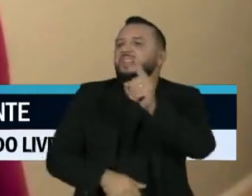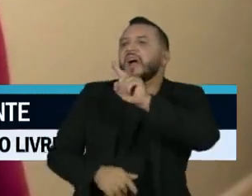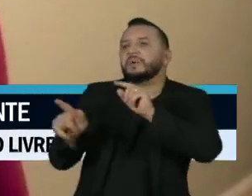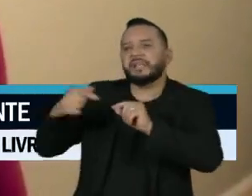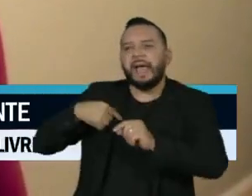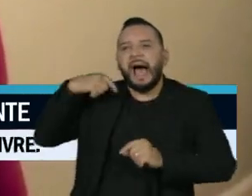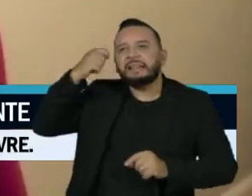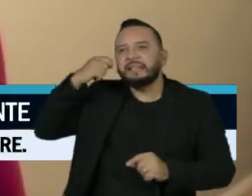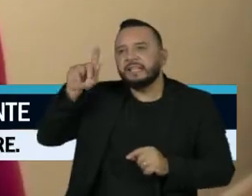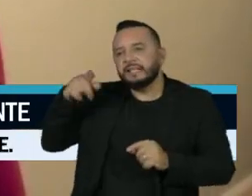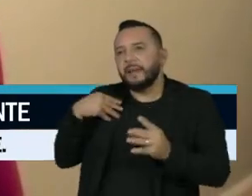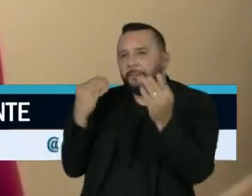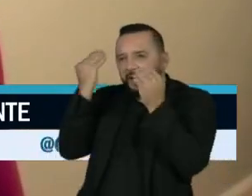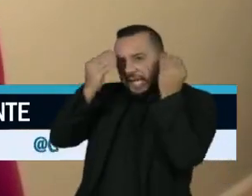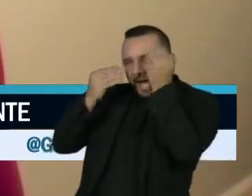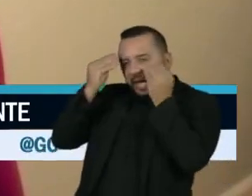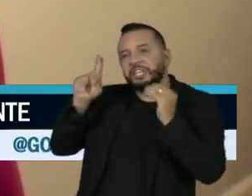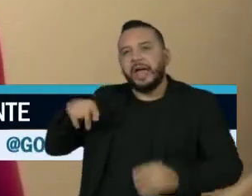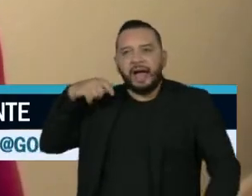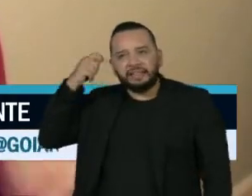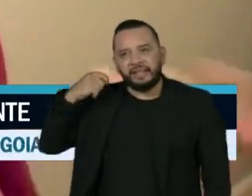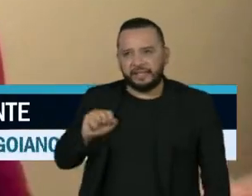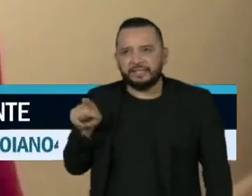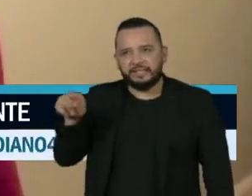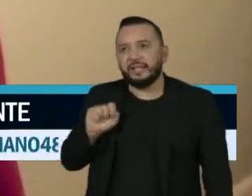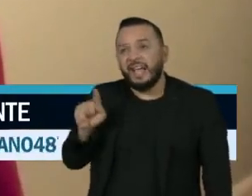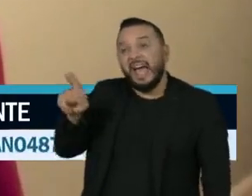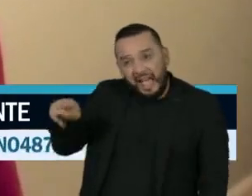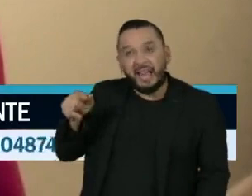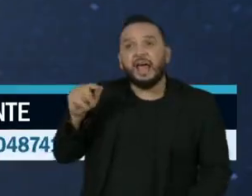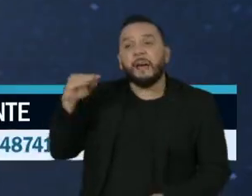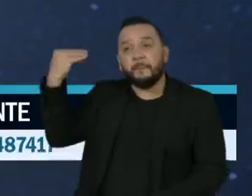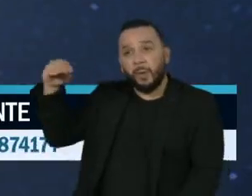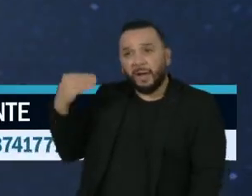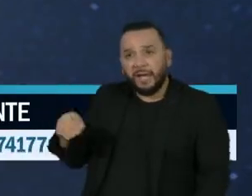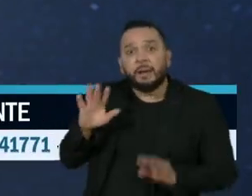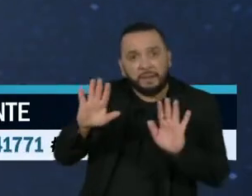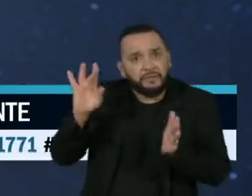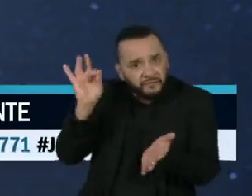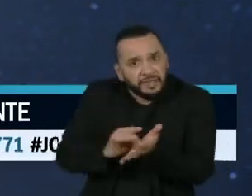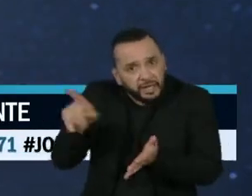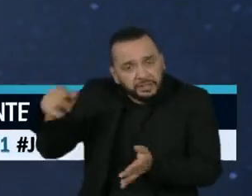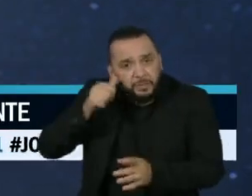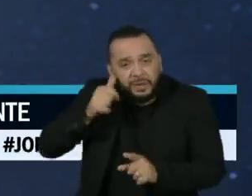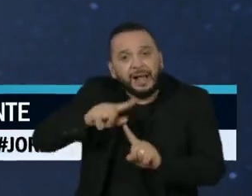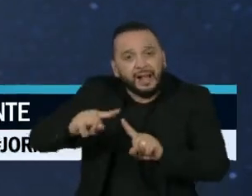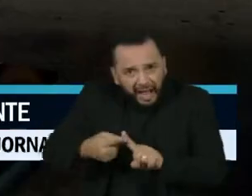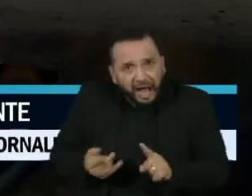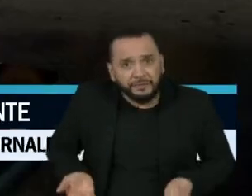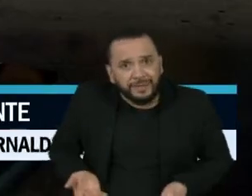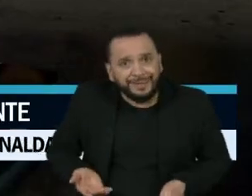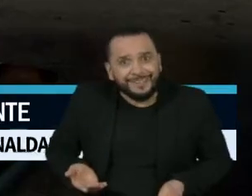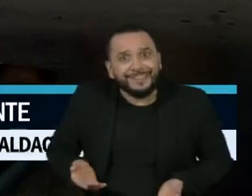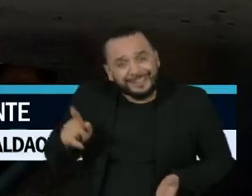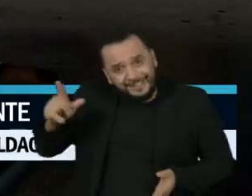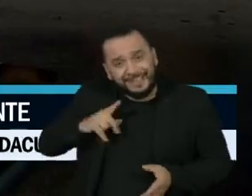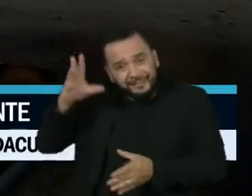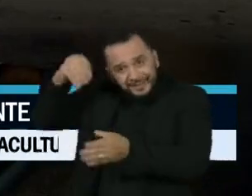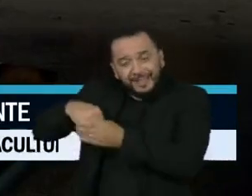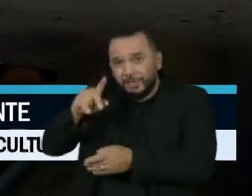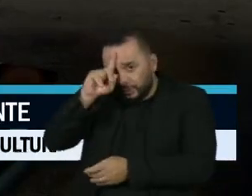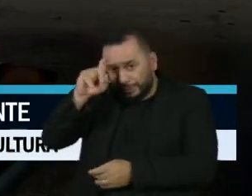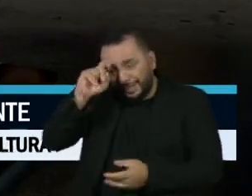de fato, ela é uma blogueira, só que ela realmente estava grávida e ela realmente estava no hospital. Mas eles encaram como tudo uma guerra